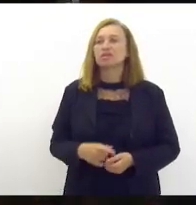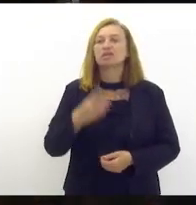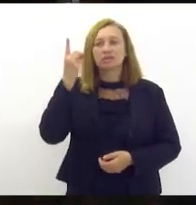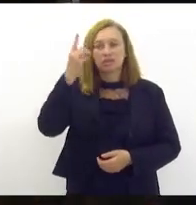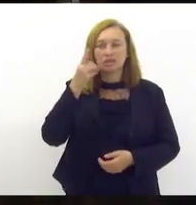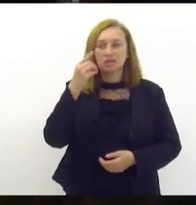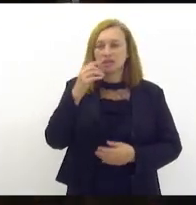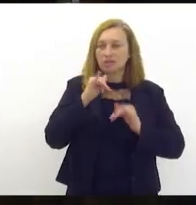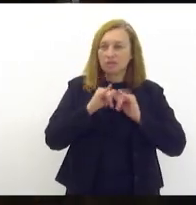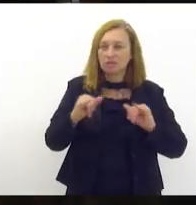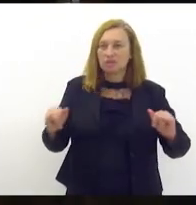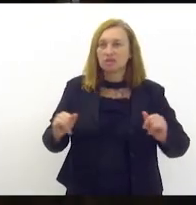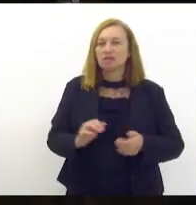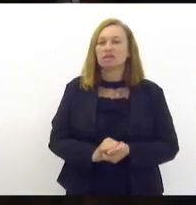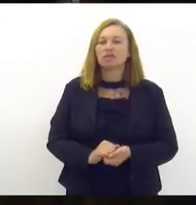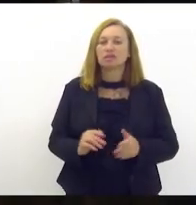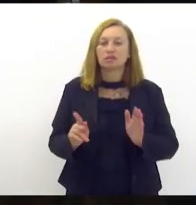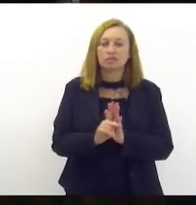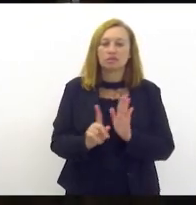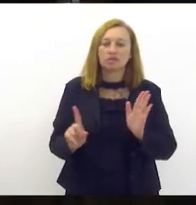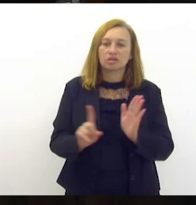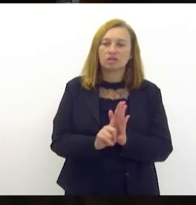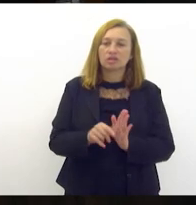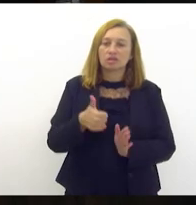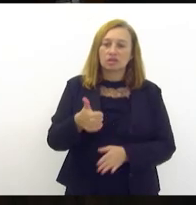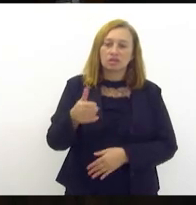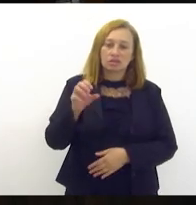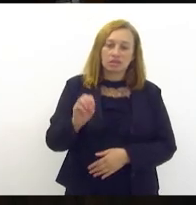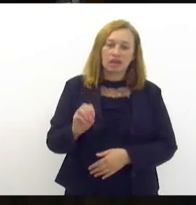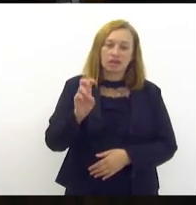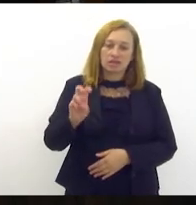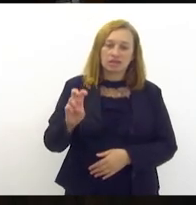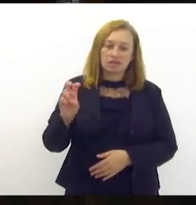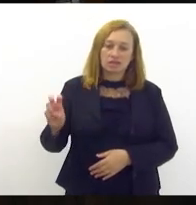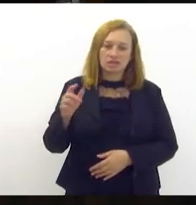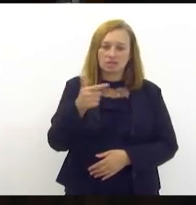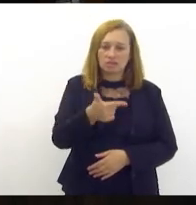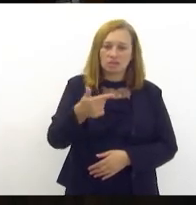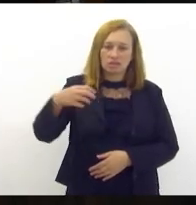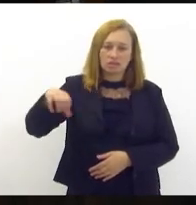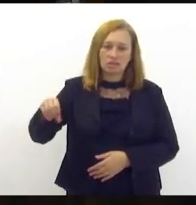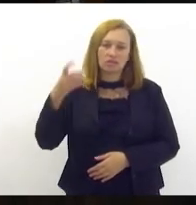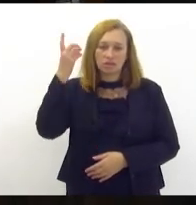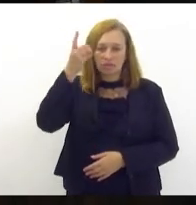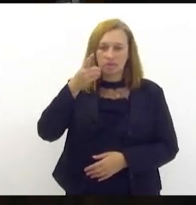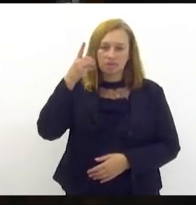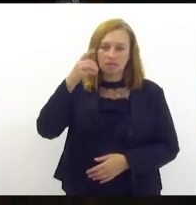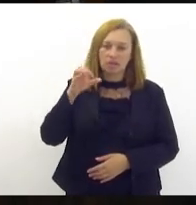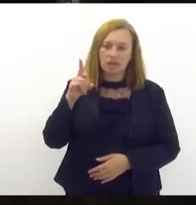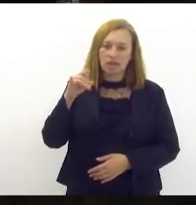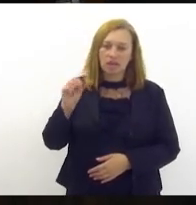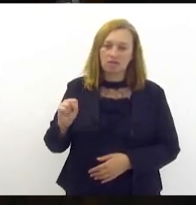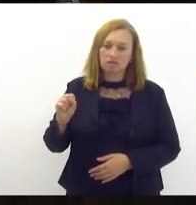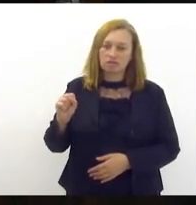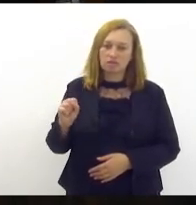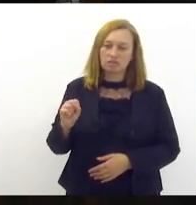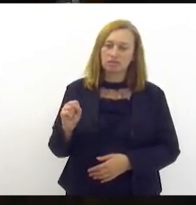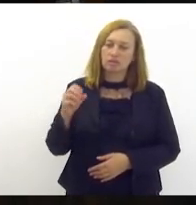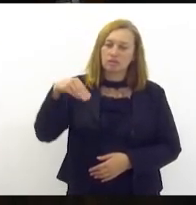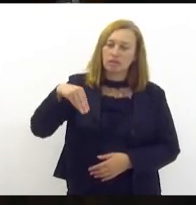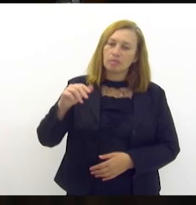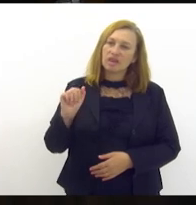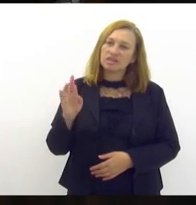Anuncio. Projeto de lei 1055/2019, de autoria do deputado Carlos Macedo, que